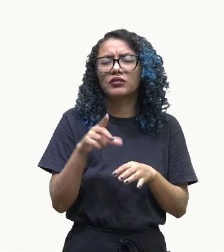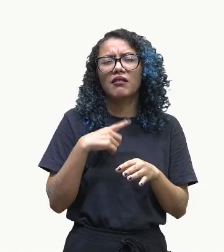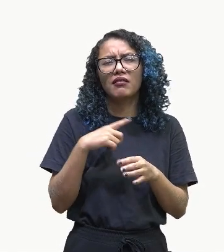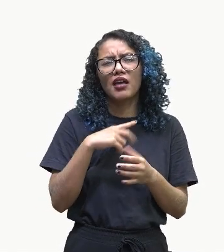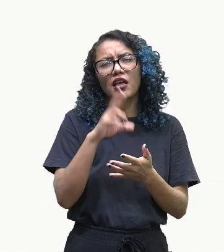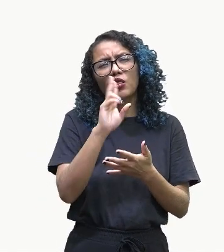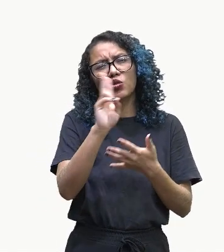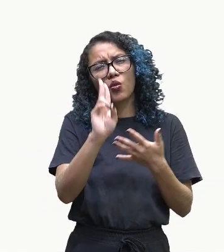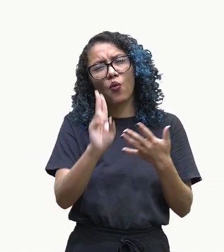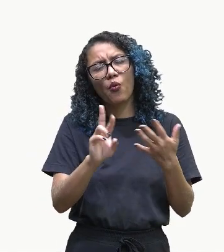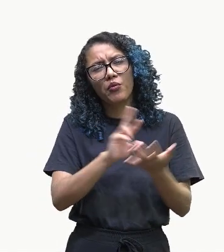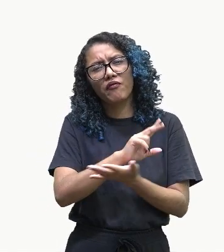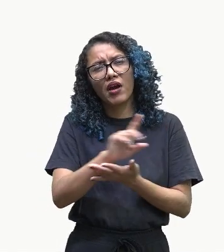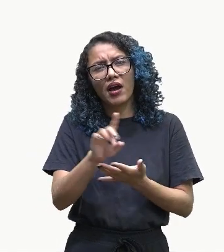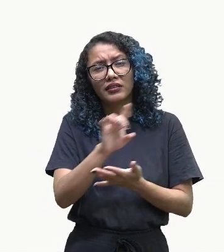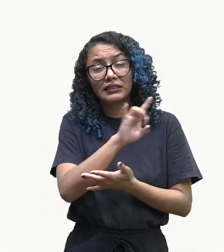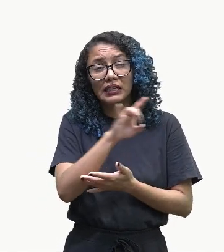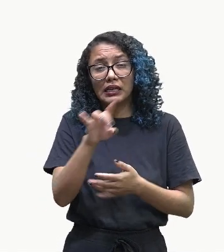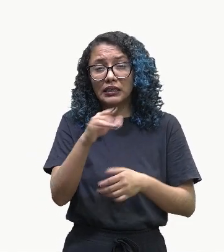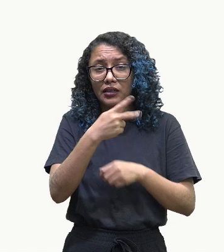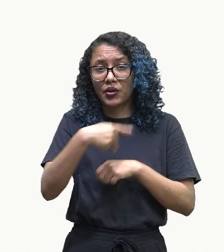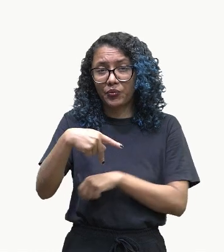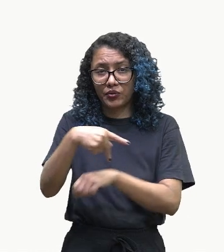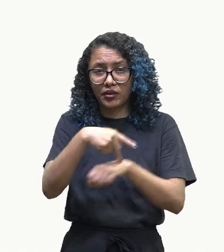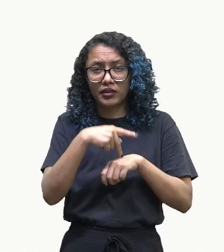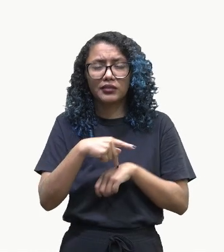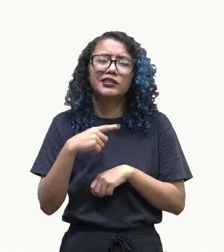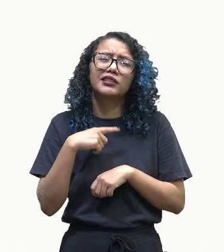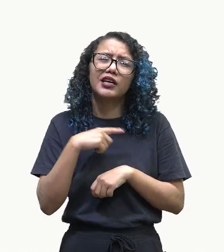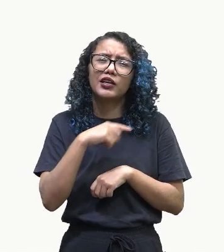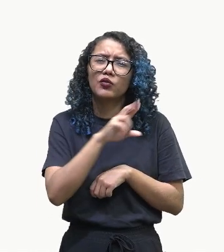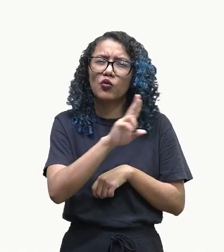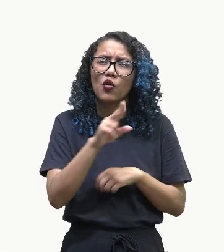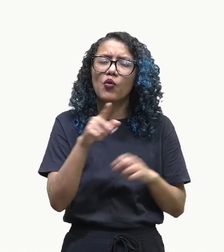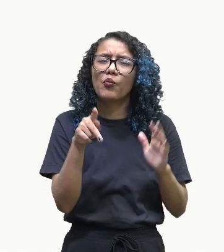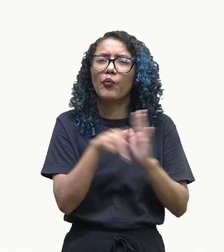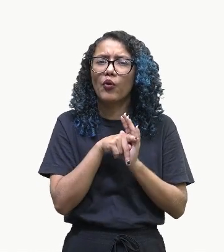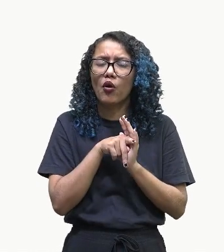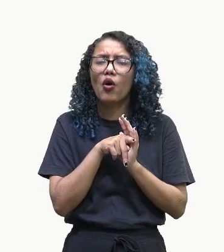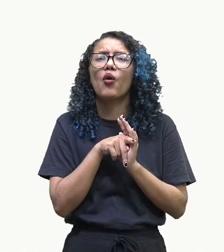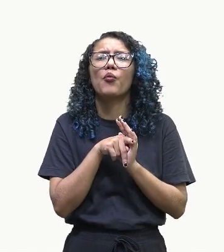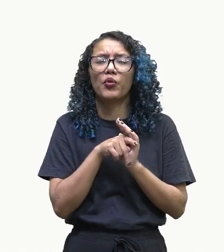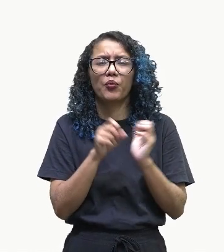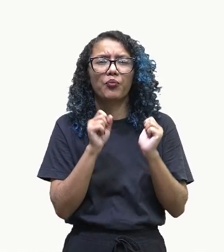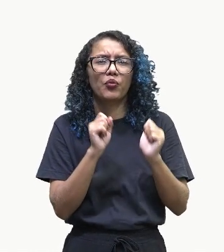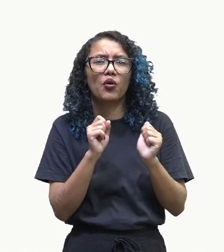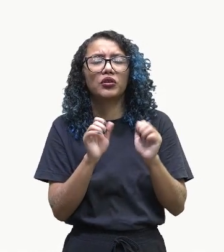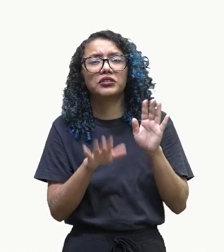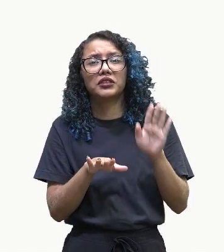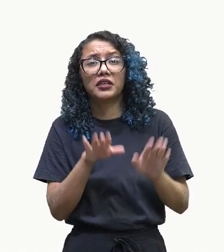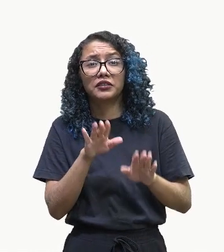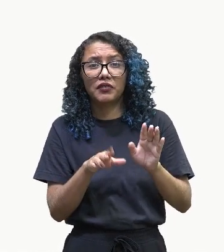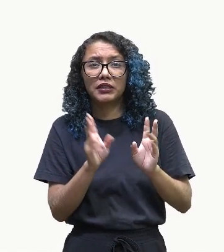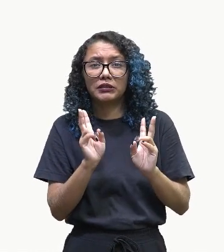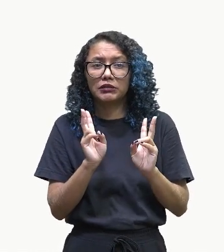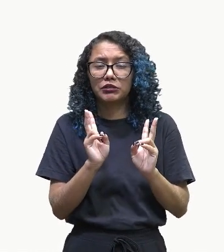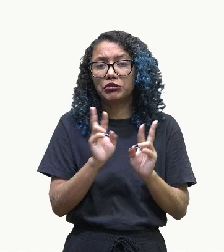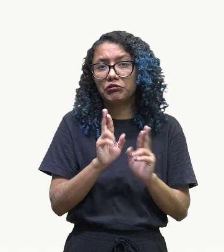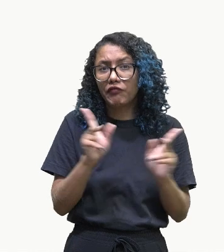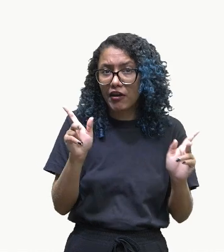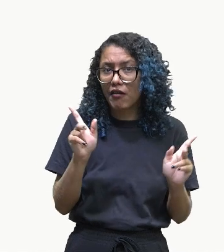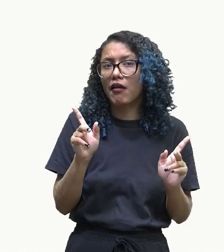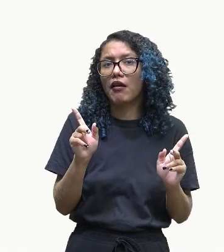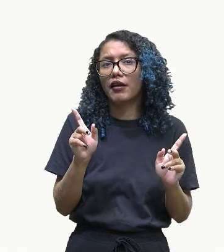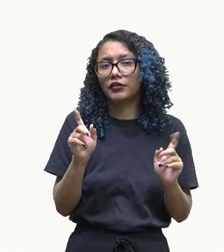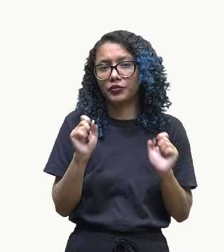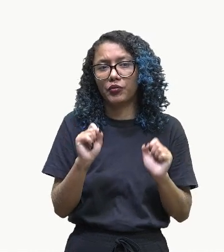né? Cada país tem aí a sua particularidade, utiliza um nome, pode ser que utilize um nome diferente,